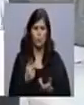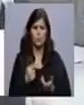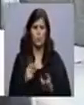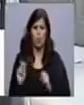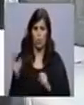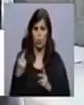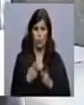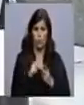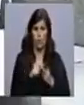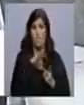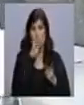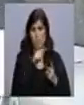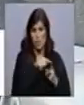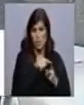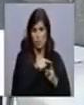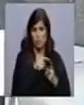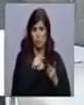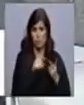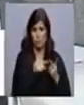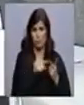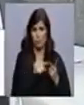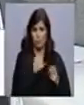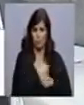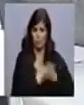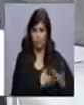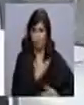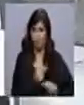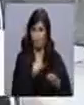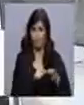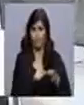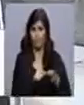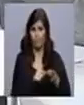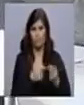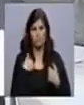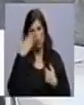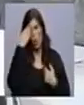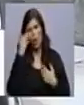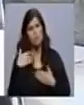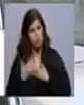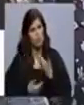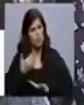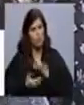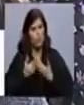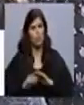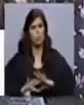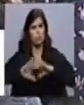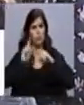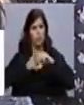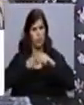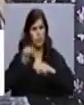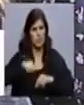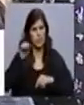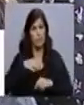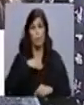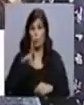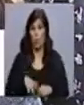papel, família e a carreira. Mas acho que tem havido uma evolução positiva. Em